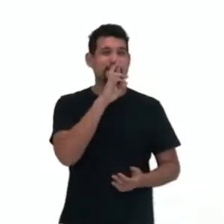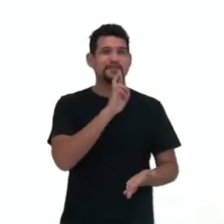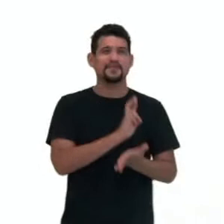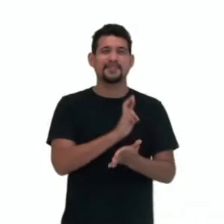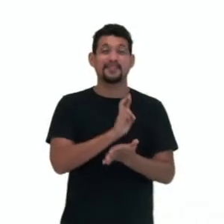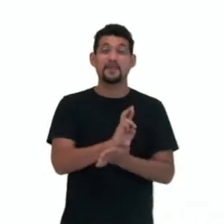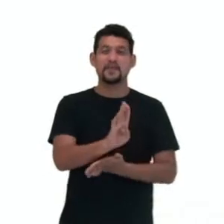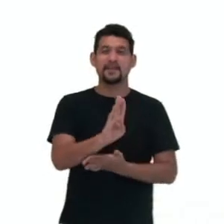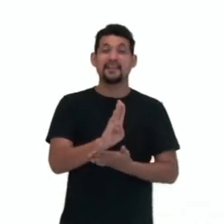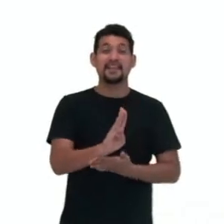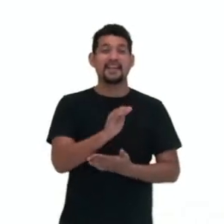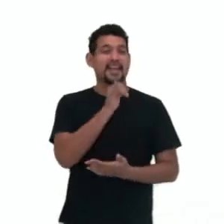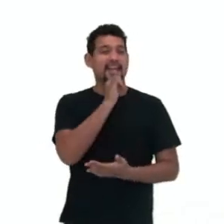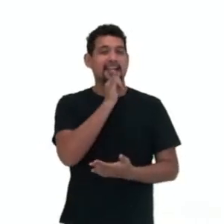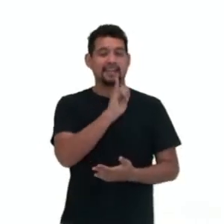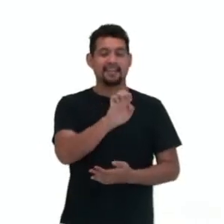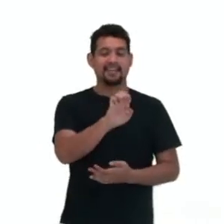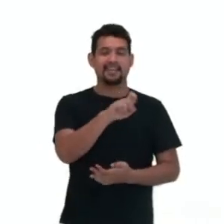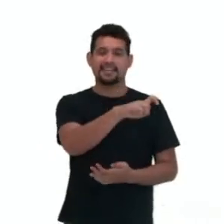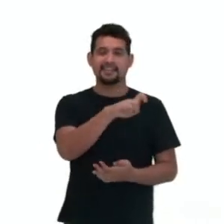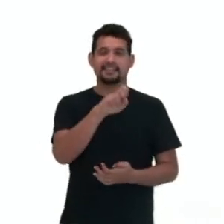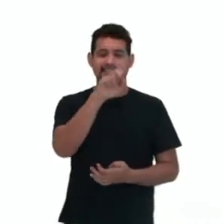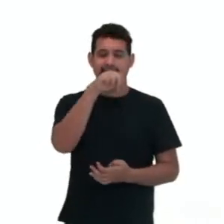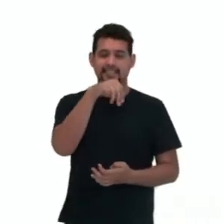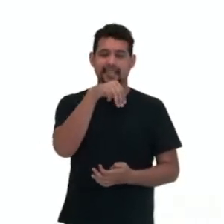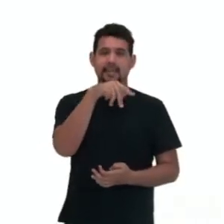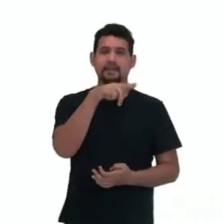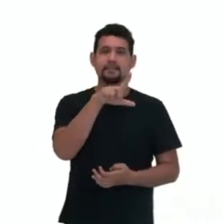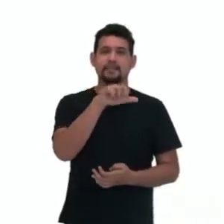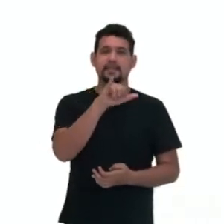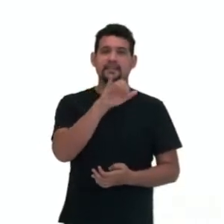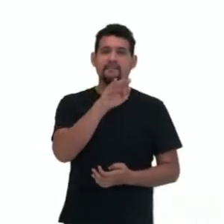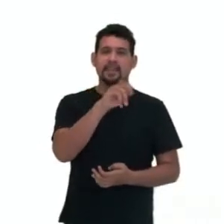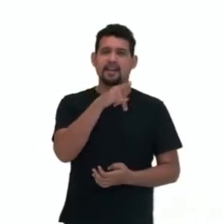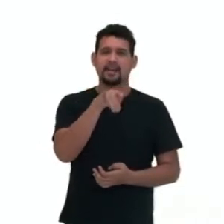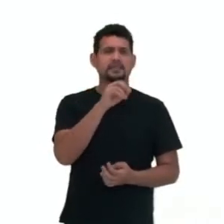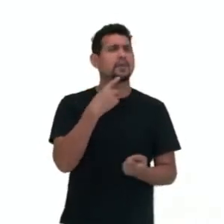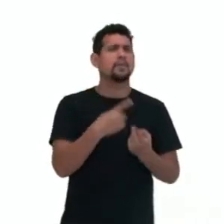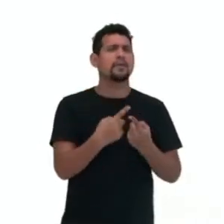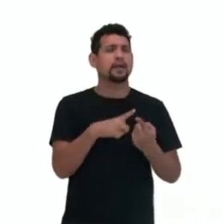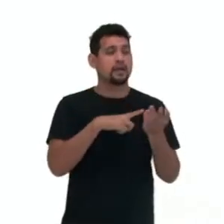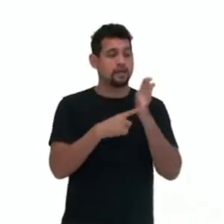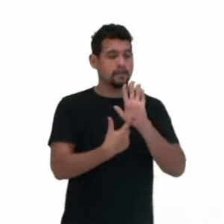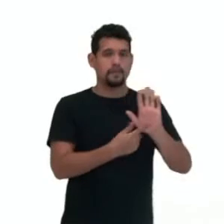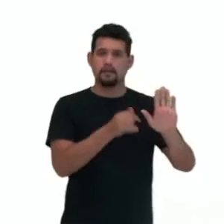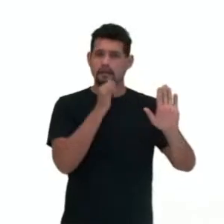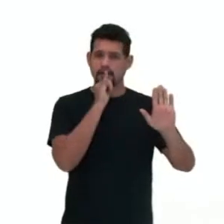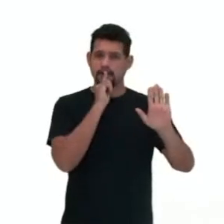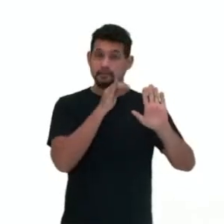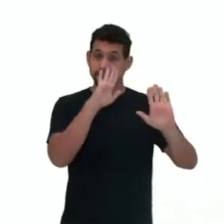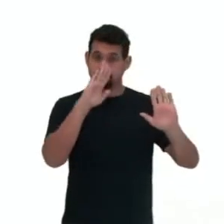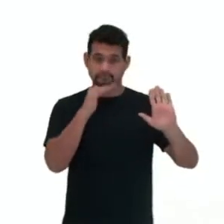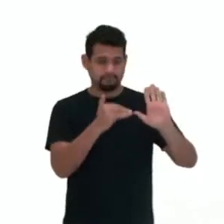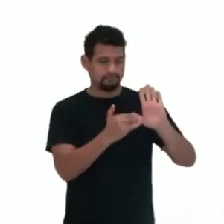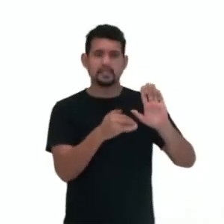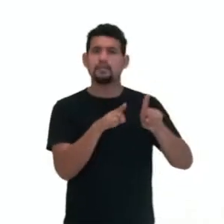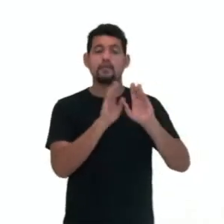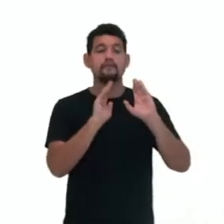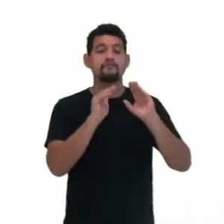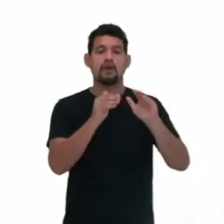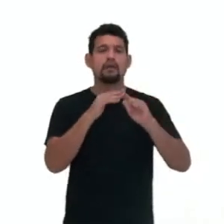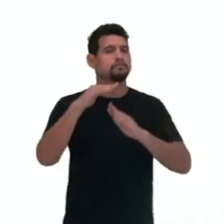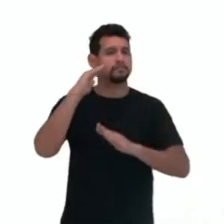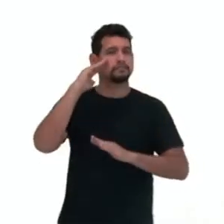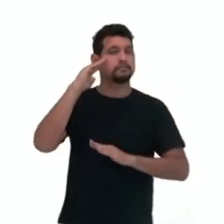respondeu exemplificação. Por que exemplificação? Porque apresenta um exemplo específico como foco principal